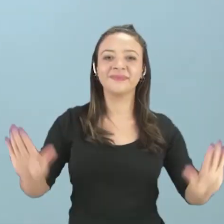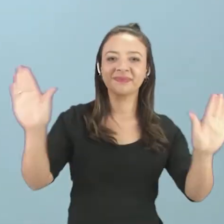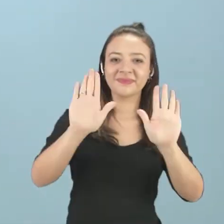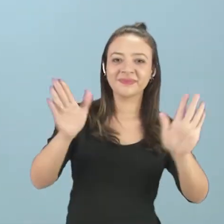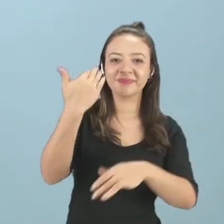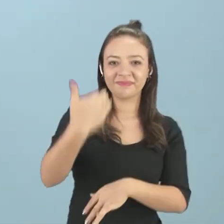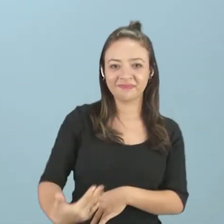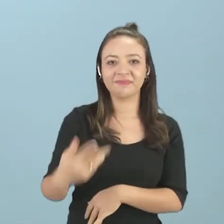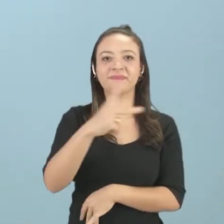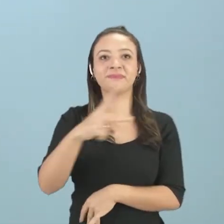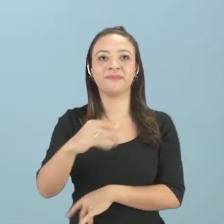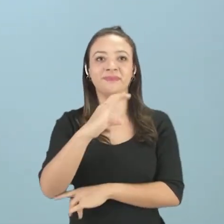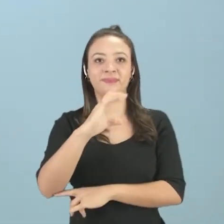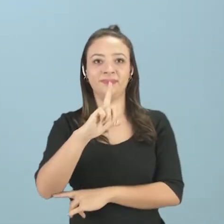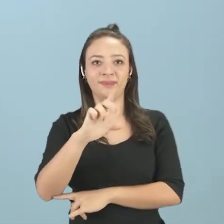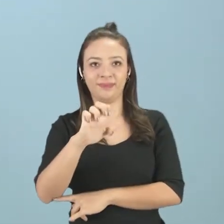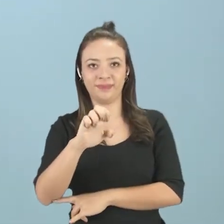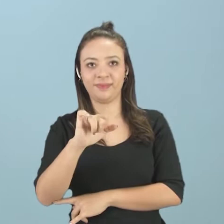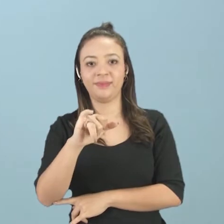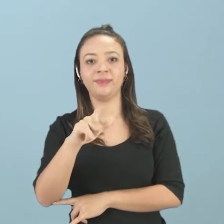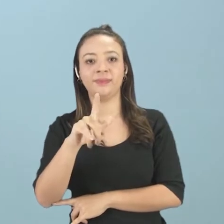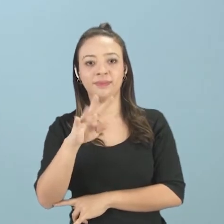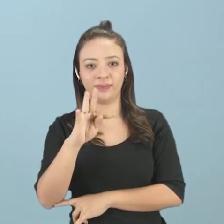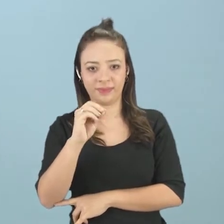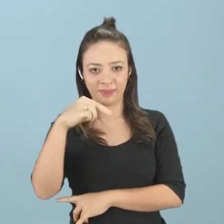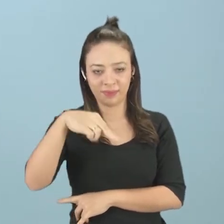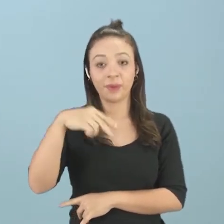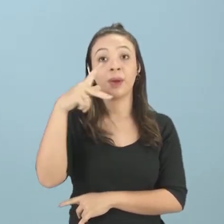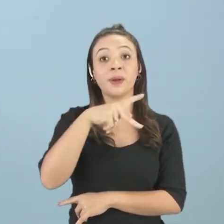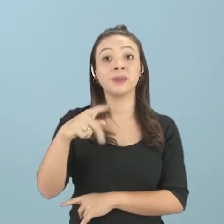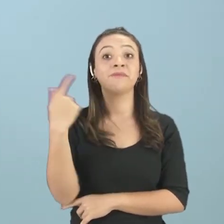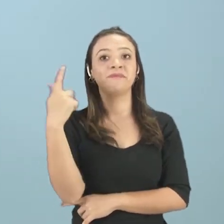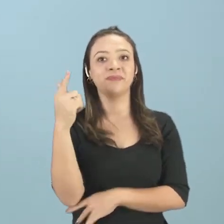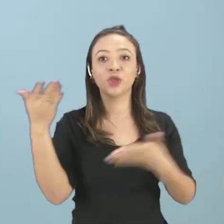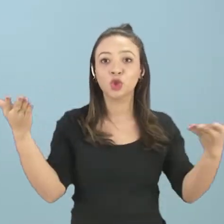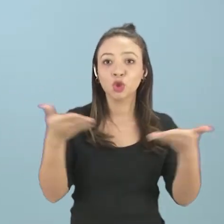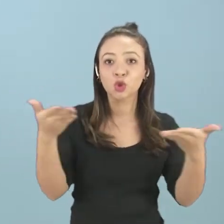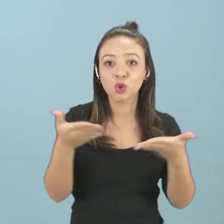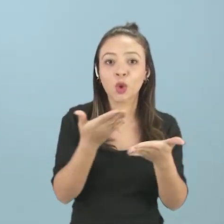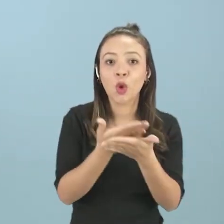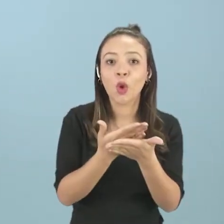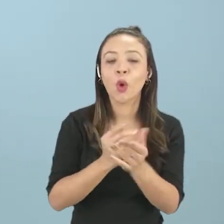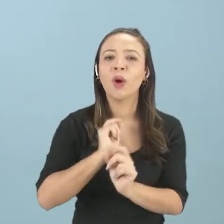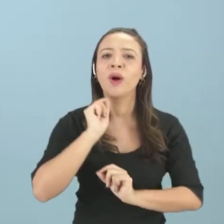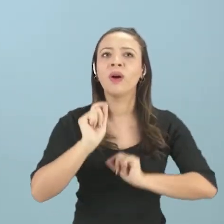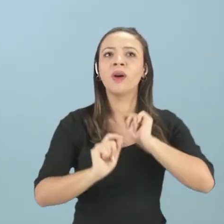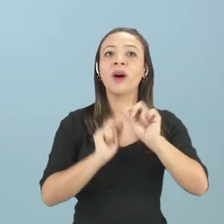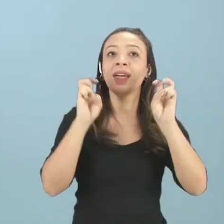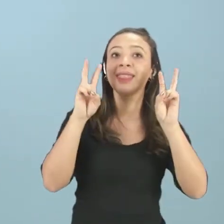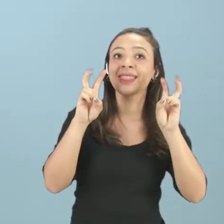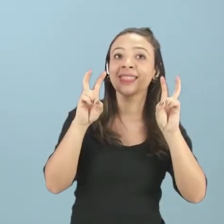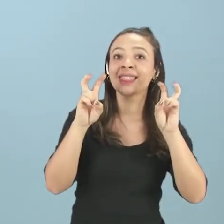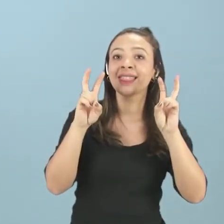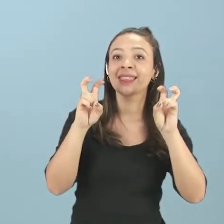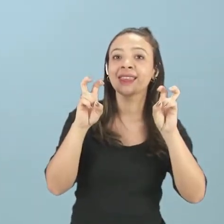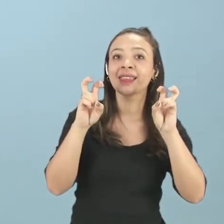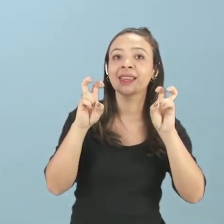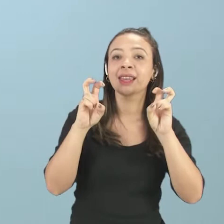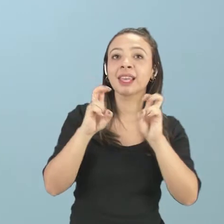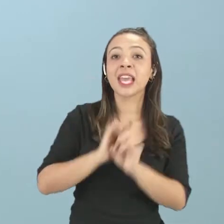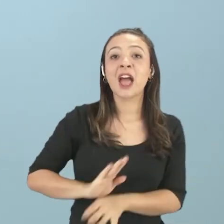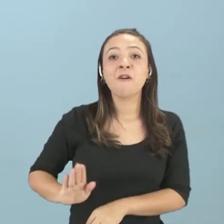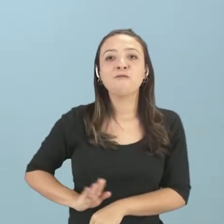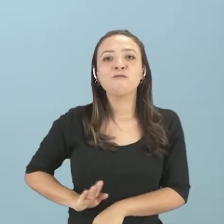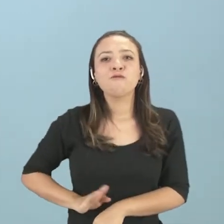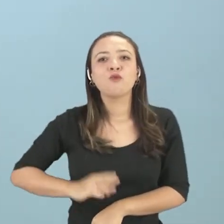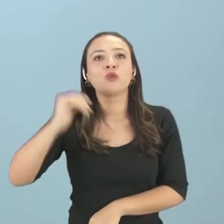Olá, eu sou Cleilton, professor de Geografia, e hoje nós vamos abordar o assunto sobre fome